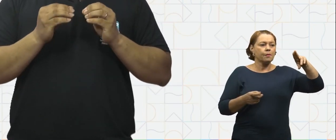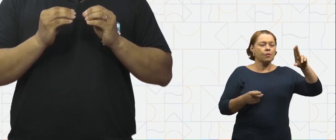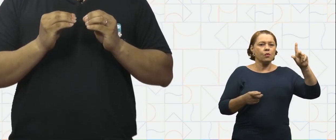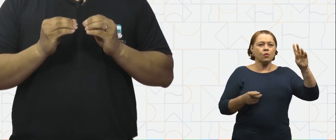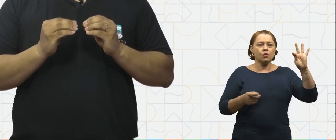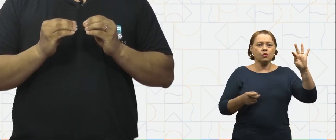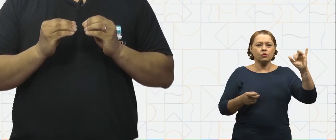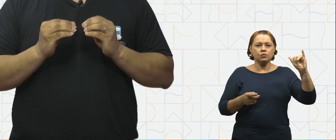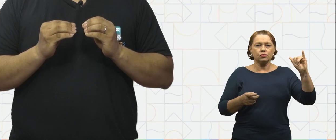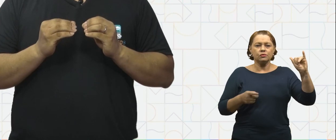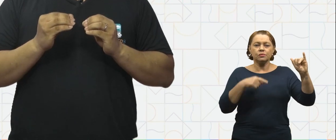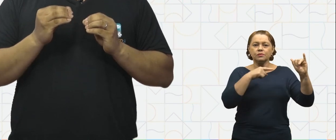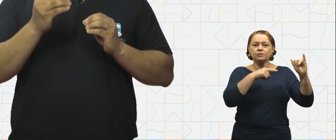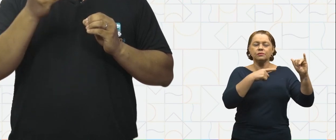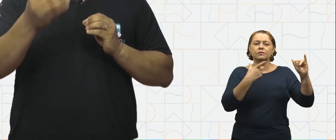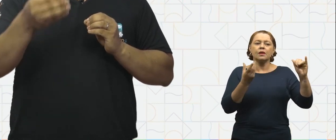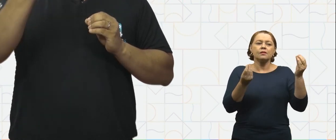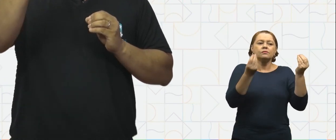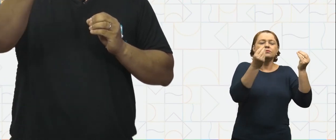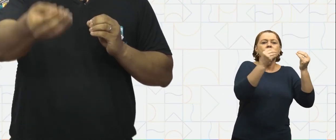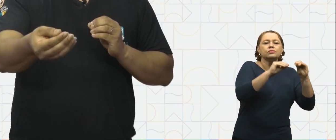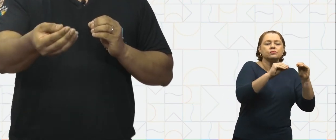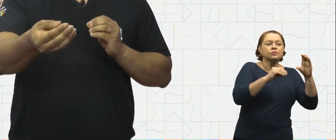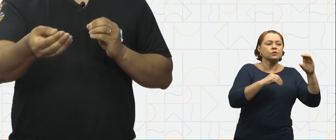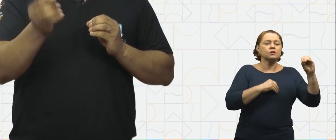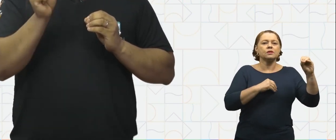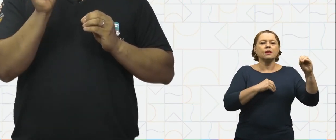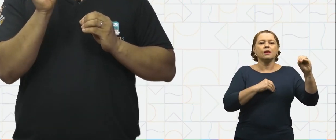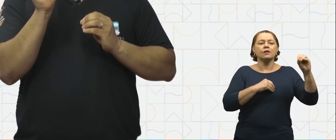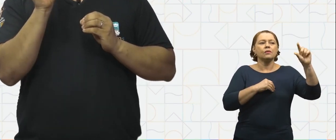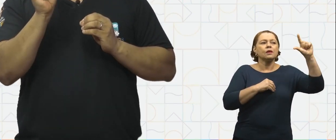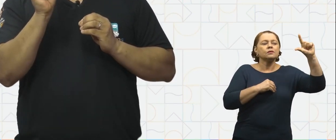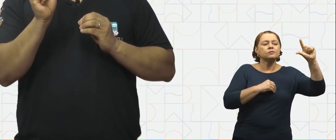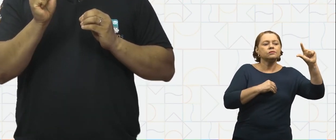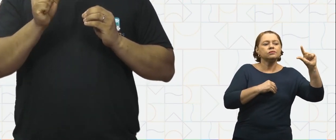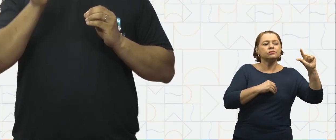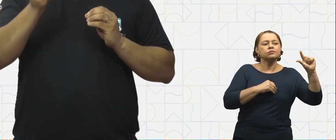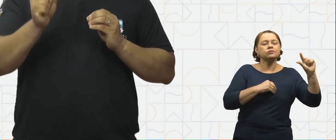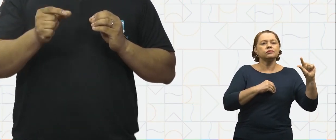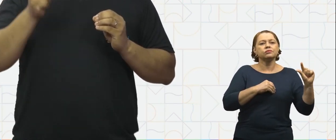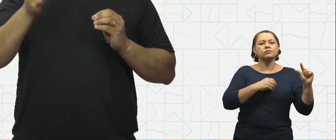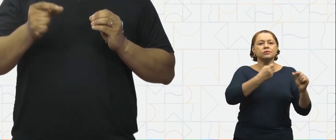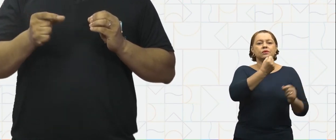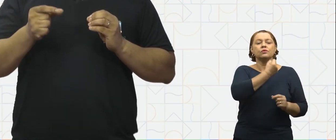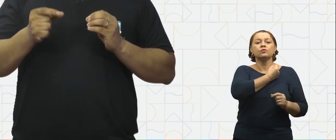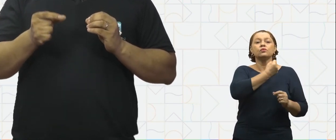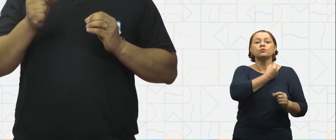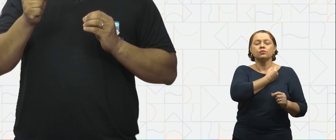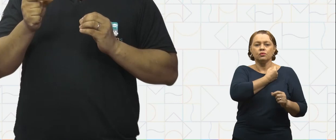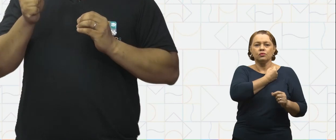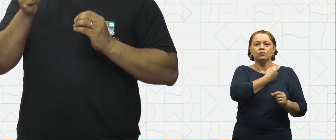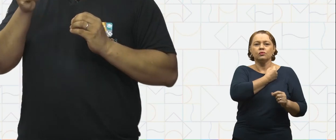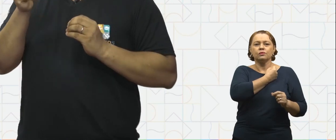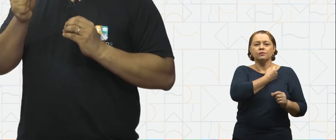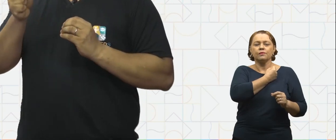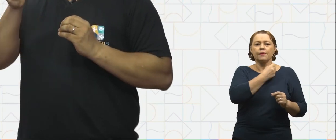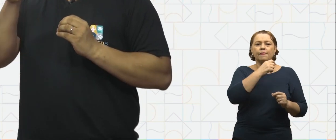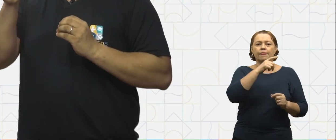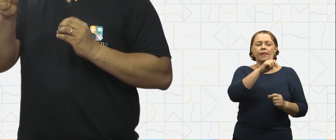dos múltiplos, acrescenta-se zero para diminuir o número no sentido dos